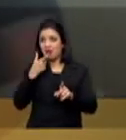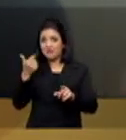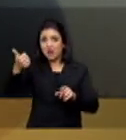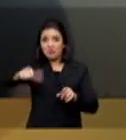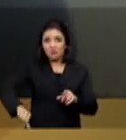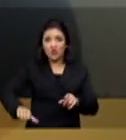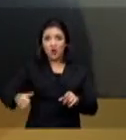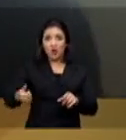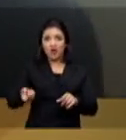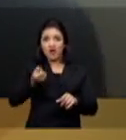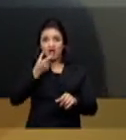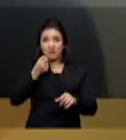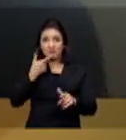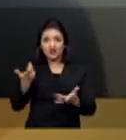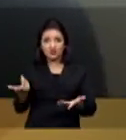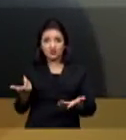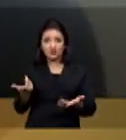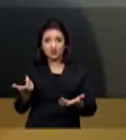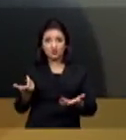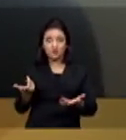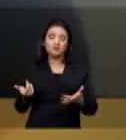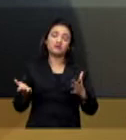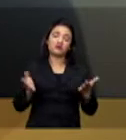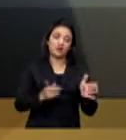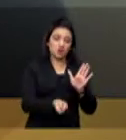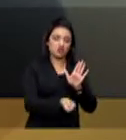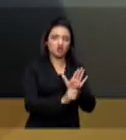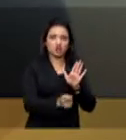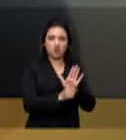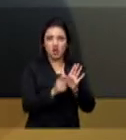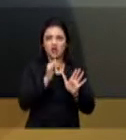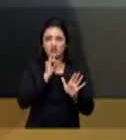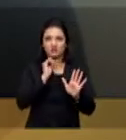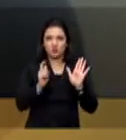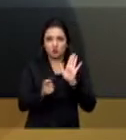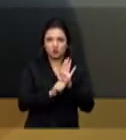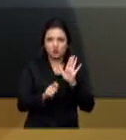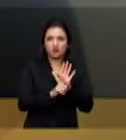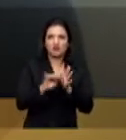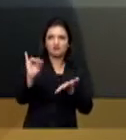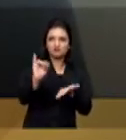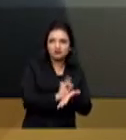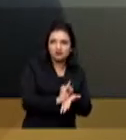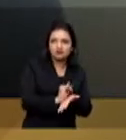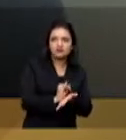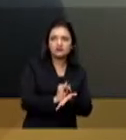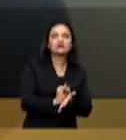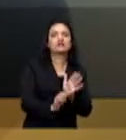até 1 ano e 8 meses, na melhor das hipóteses. Então, vejam que,